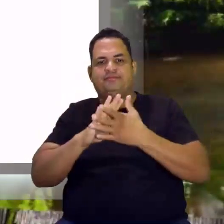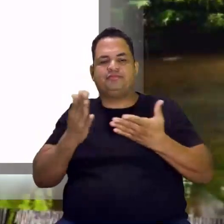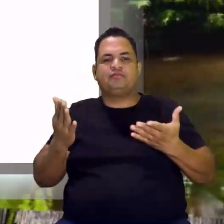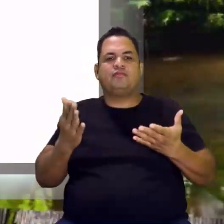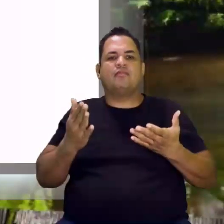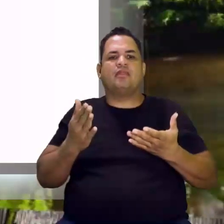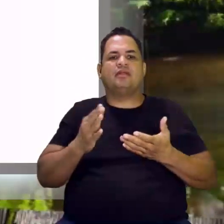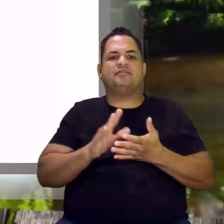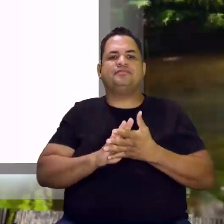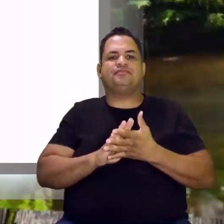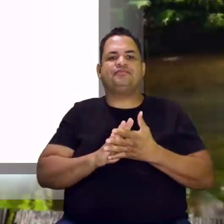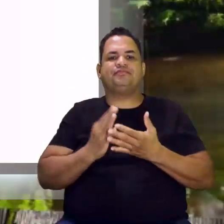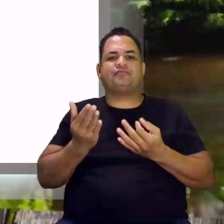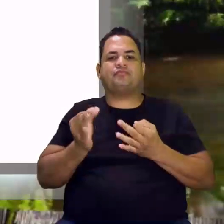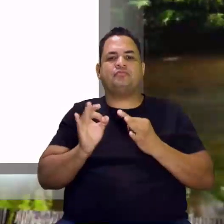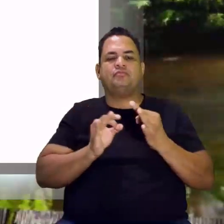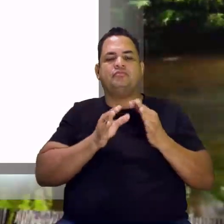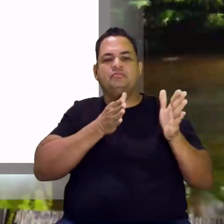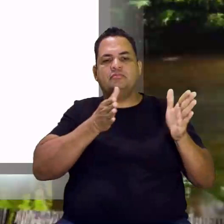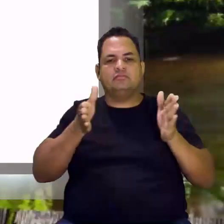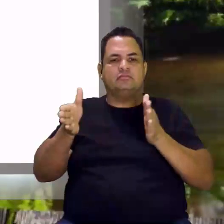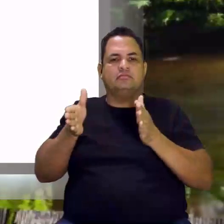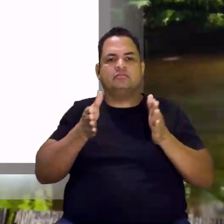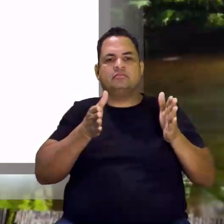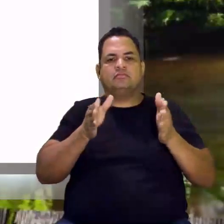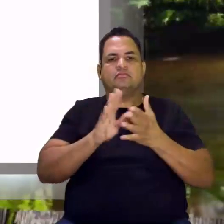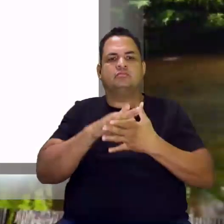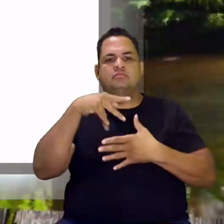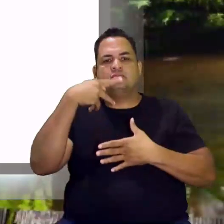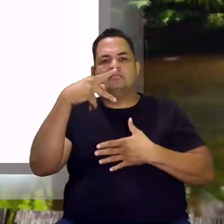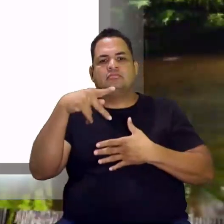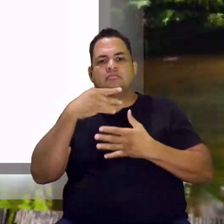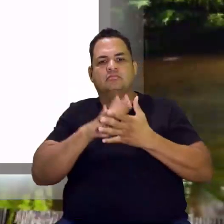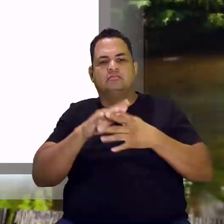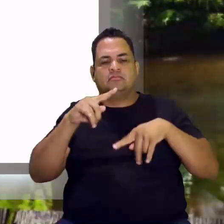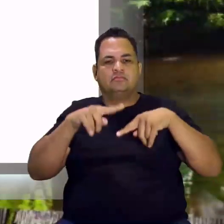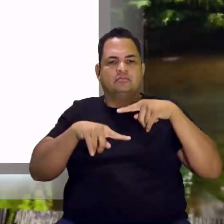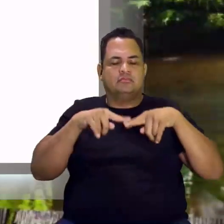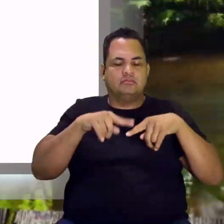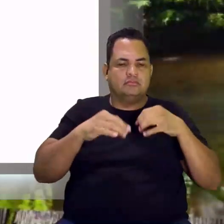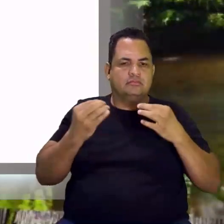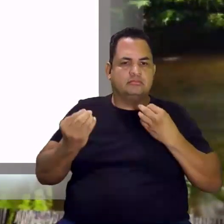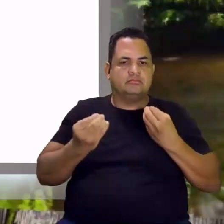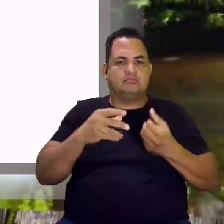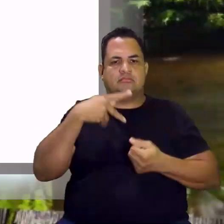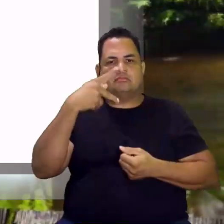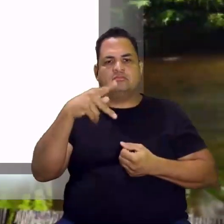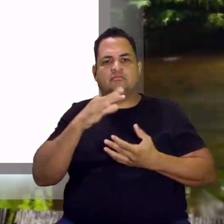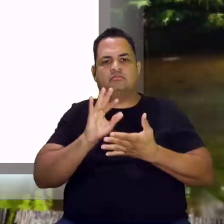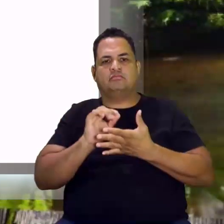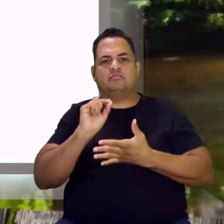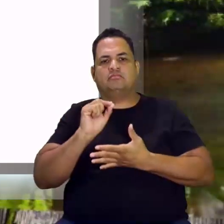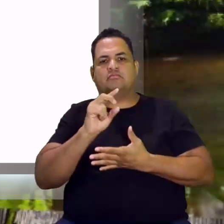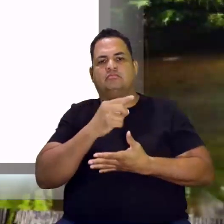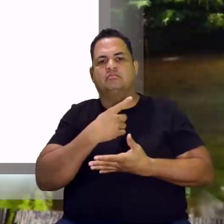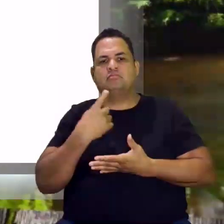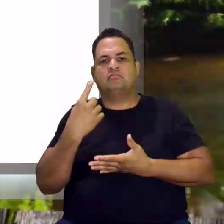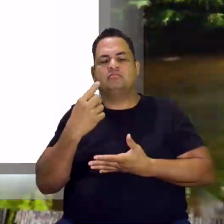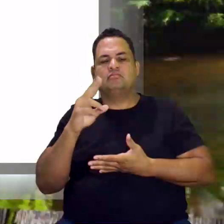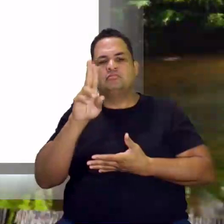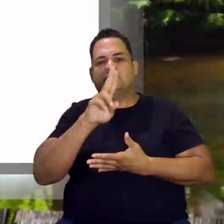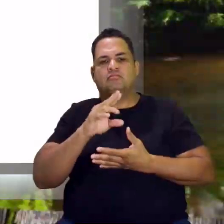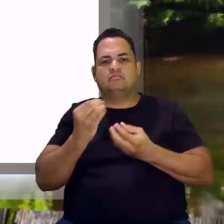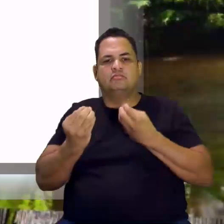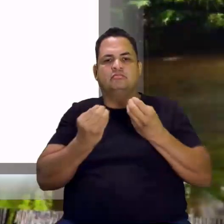impressões desse período, falando desses instrumentos, falando do que eles usavam, como que